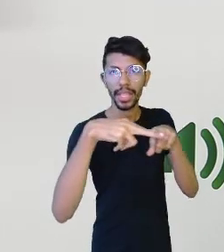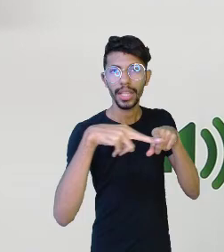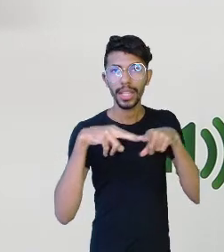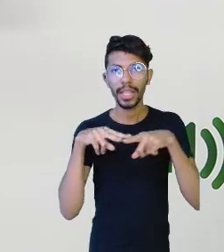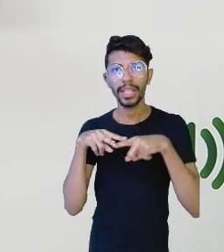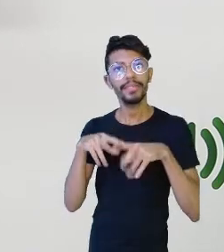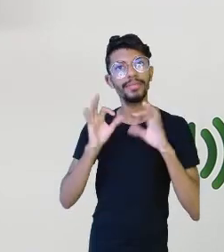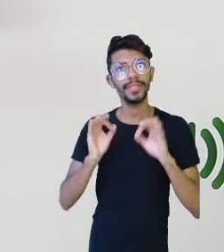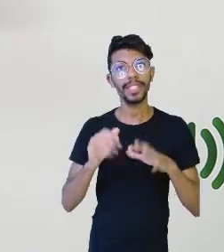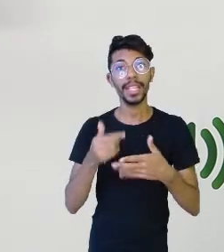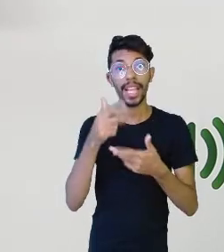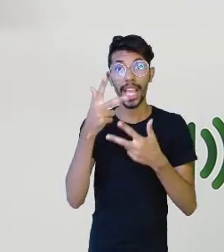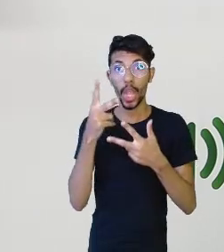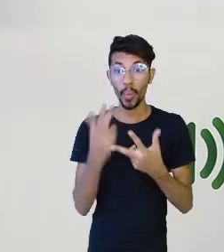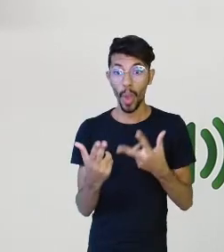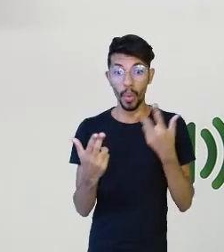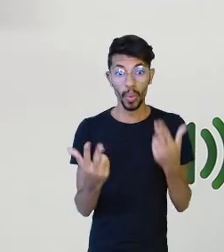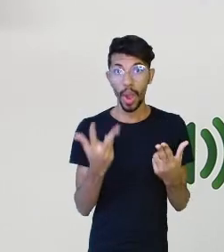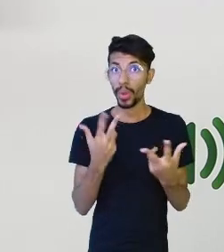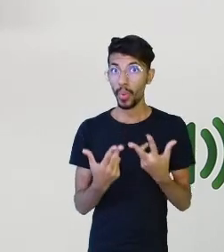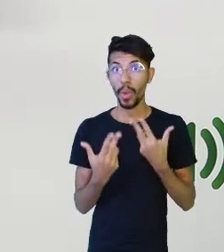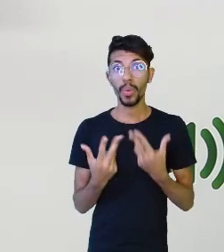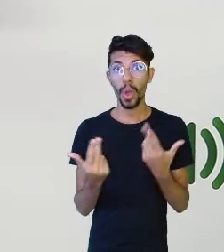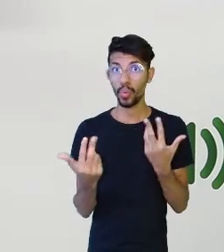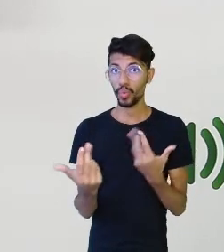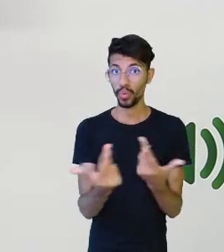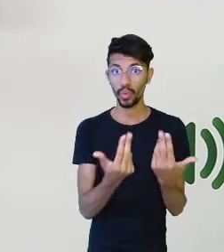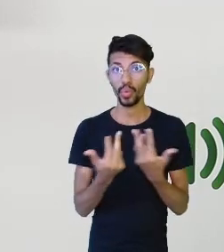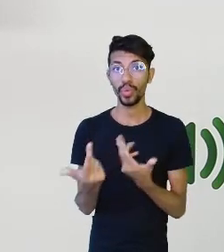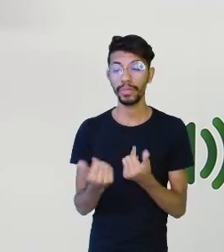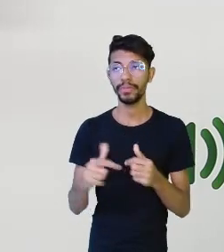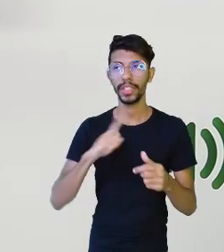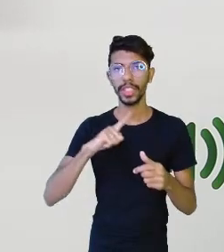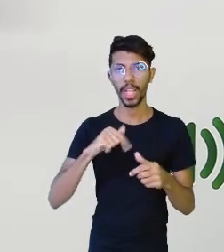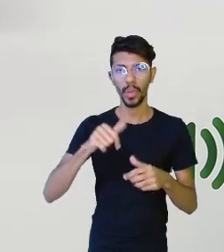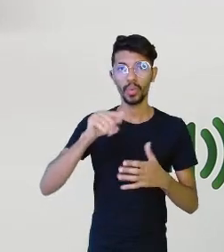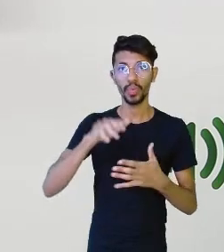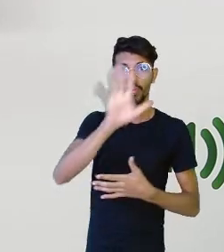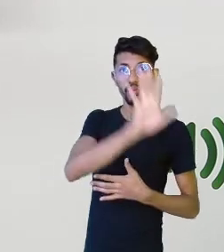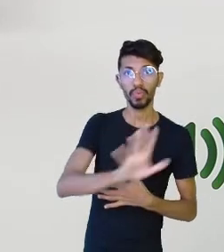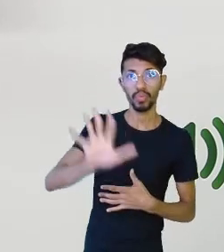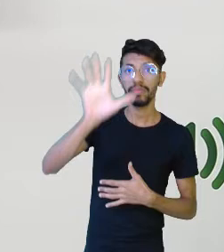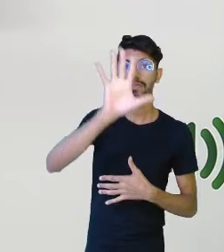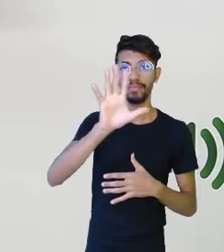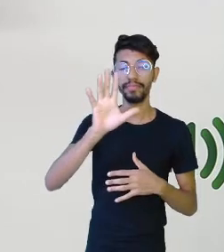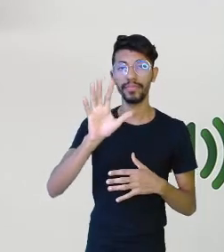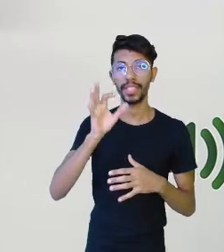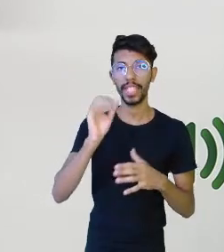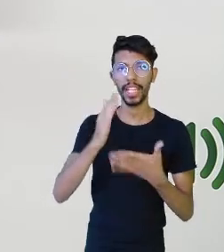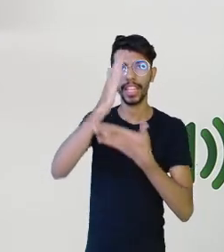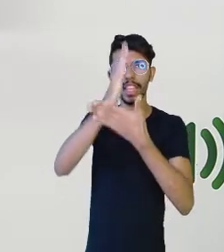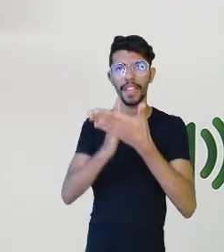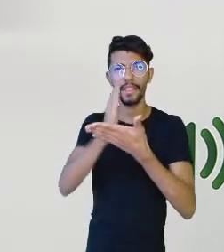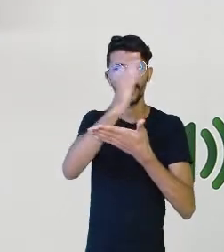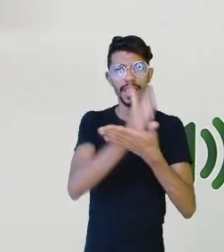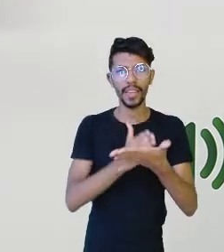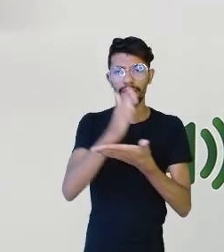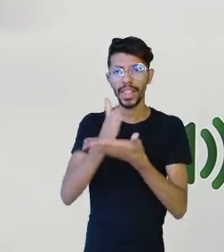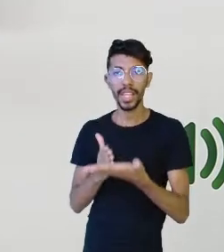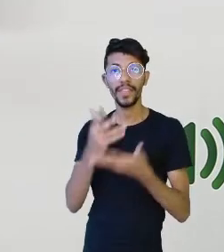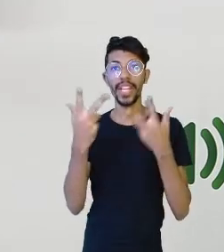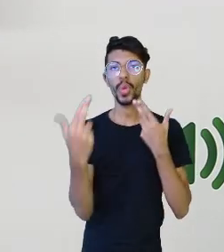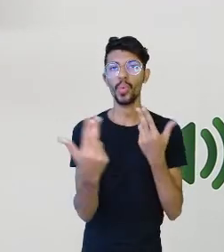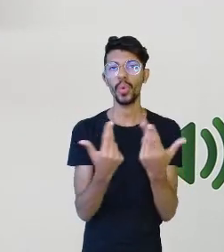Divisão em partes iguais. Eu vou ter o meu inteiro e vou dividir em partes.